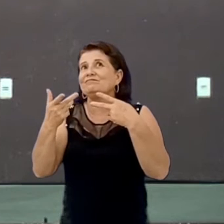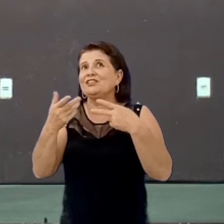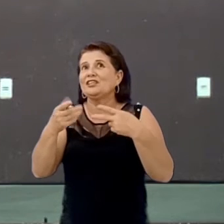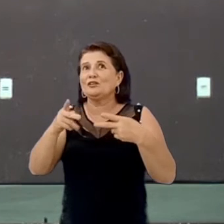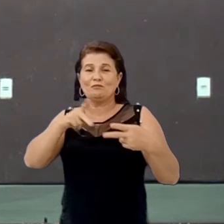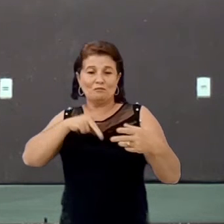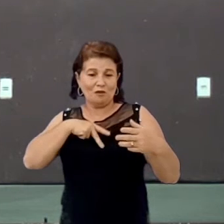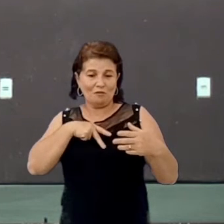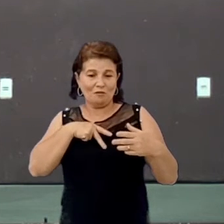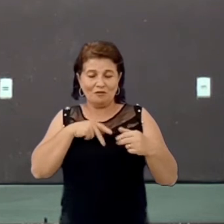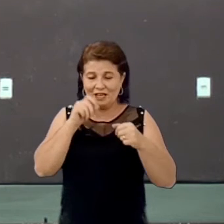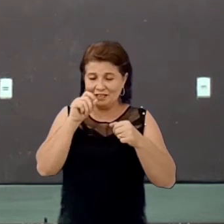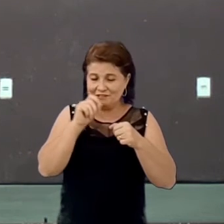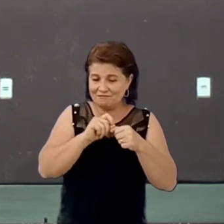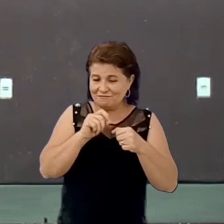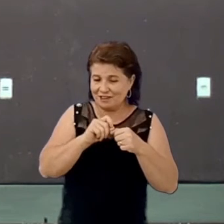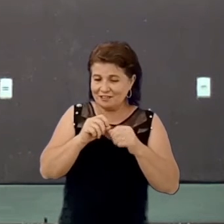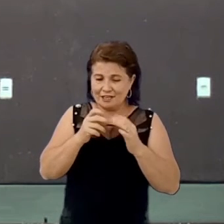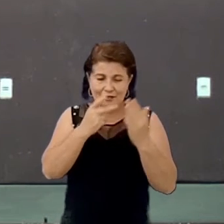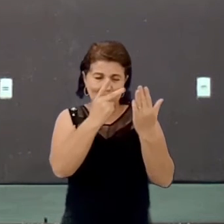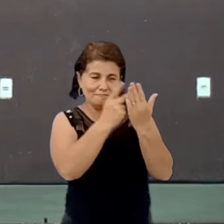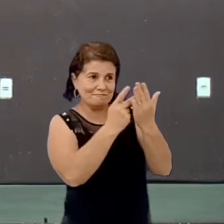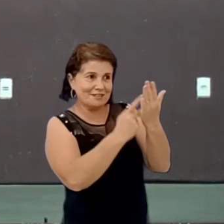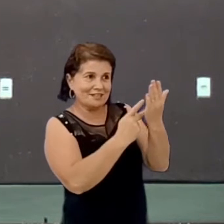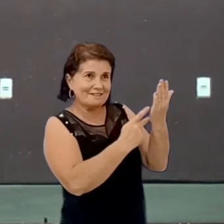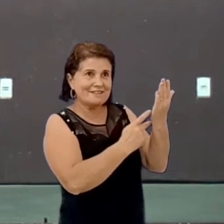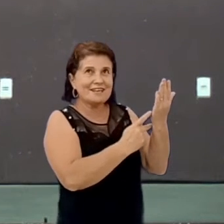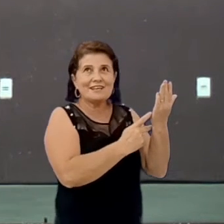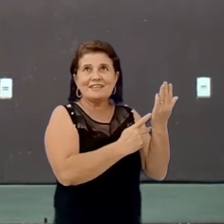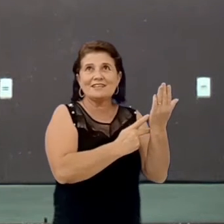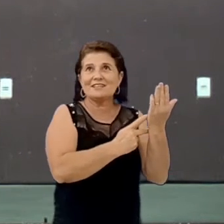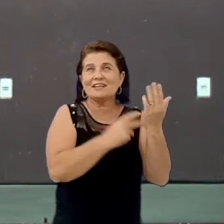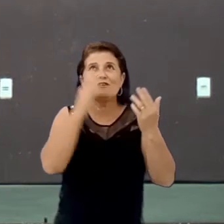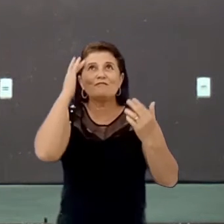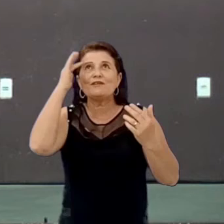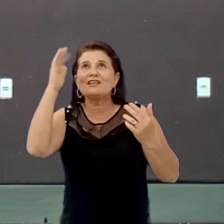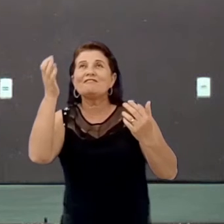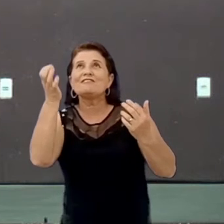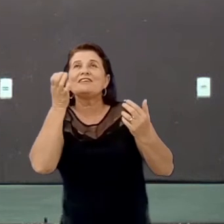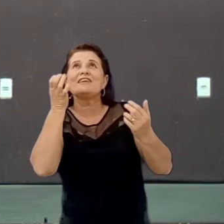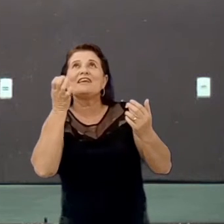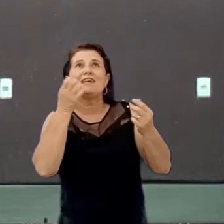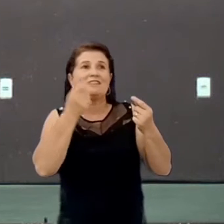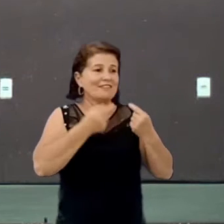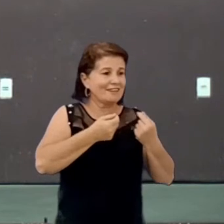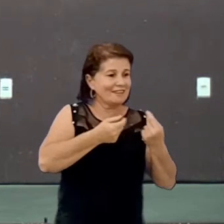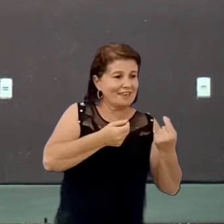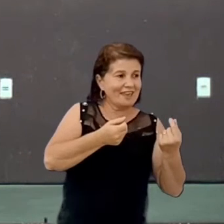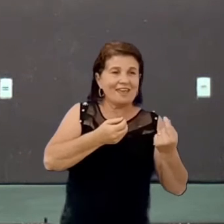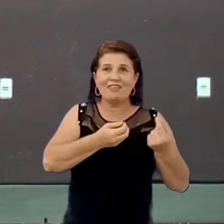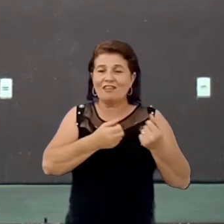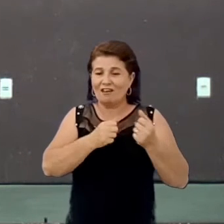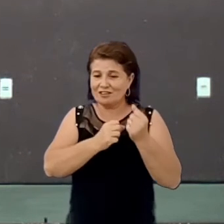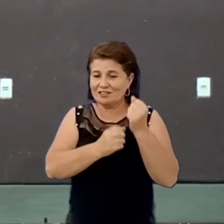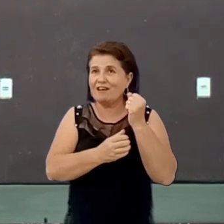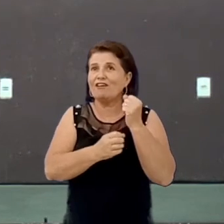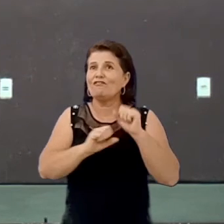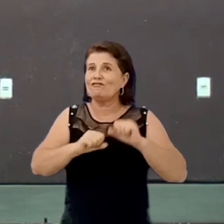Naquilo que a gente faz, naquilo que a gente planeja, naquilo que a gente pensa, naquilo que a gente quer, no nosso dinheiro, na nossa força.